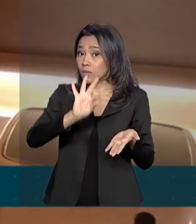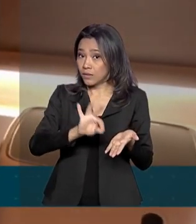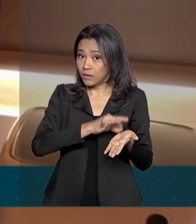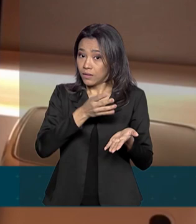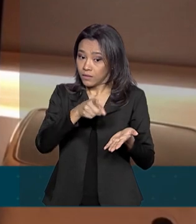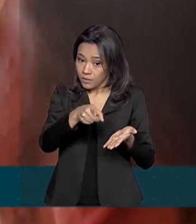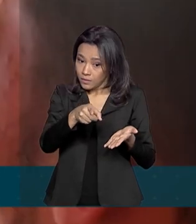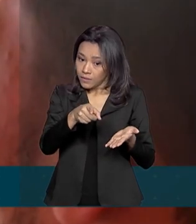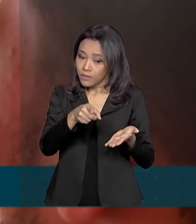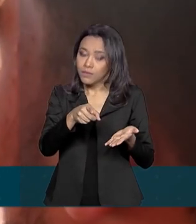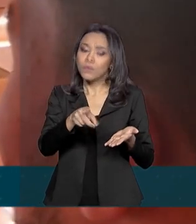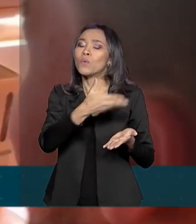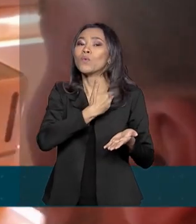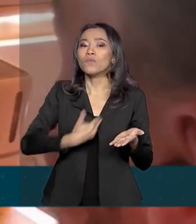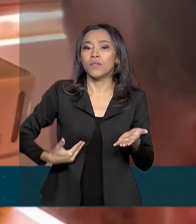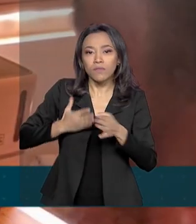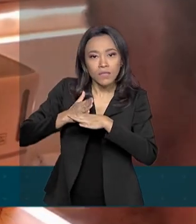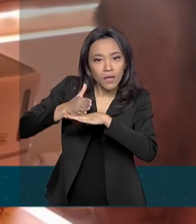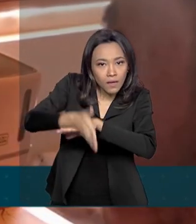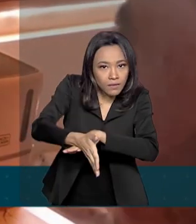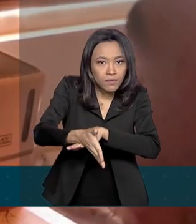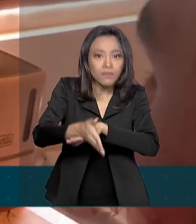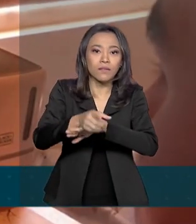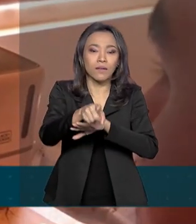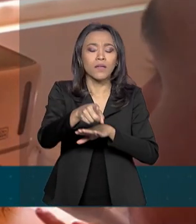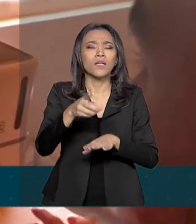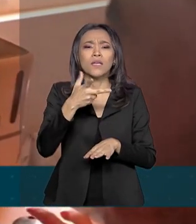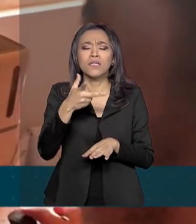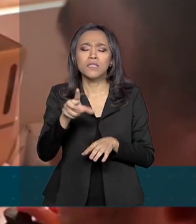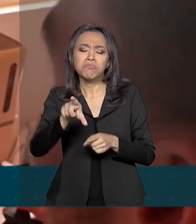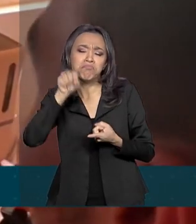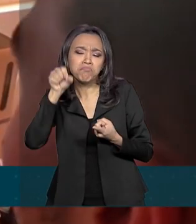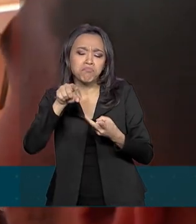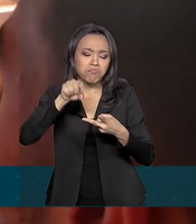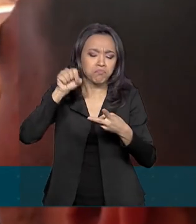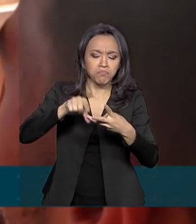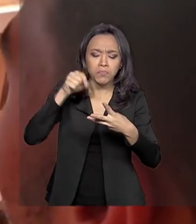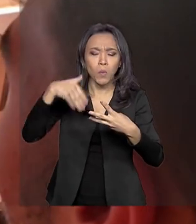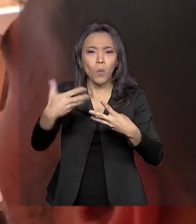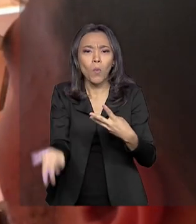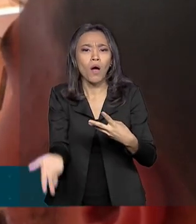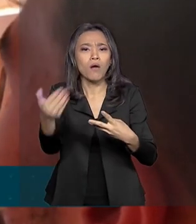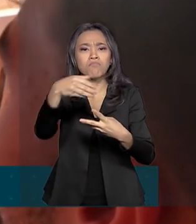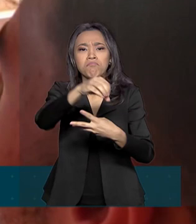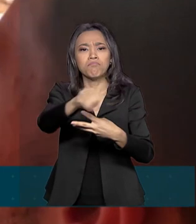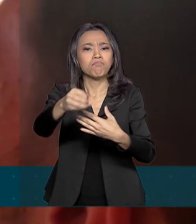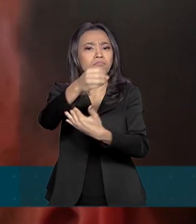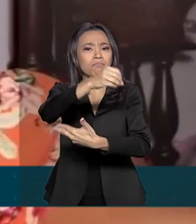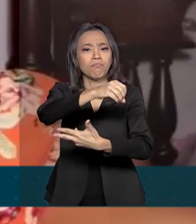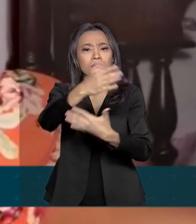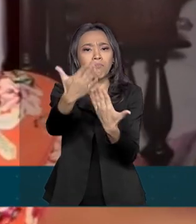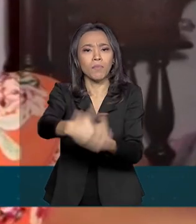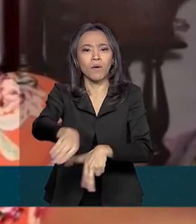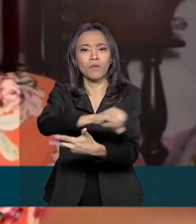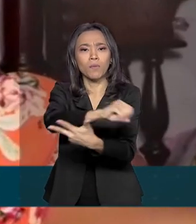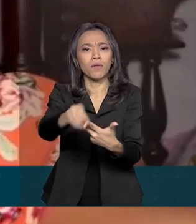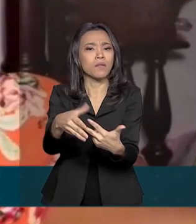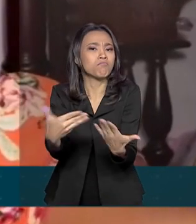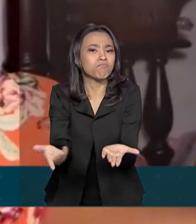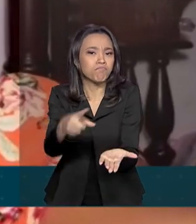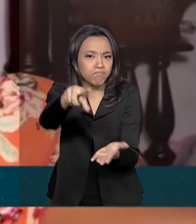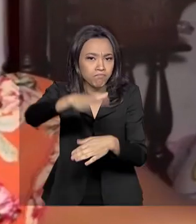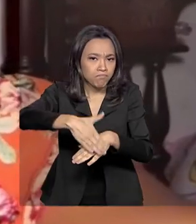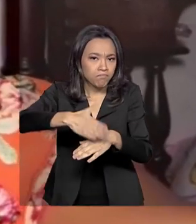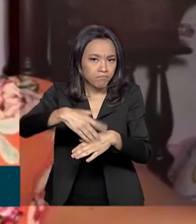Portal Único do Governo Federal e indicar um dos possíveis períodos para aplicação do Enem. Nesse momento,